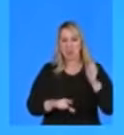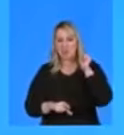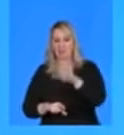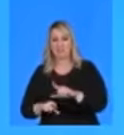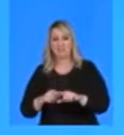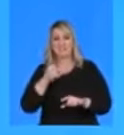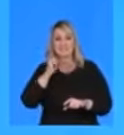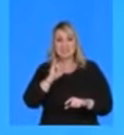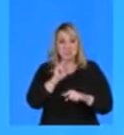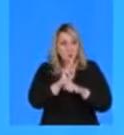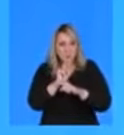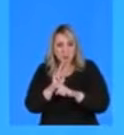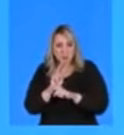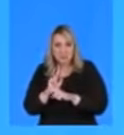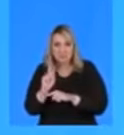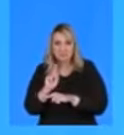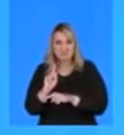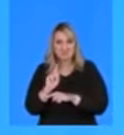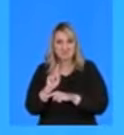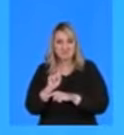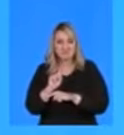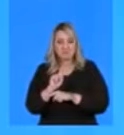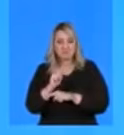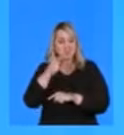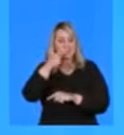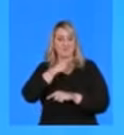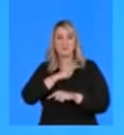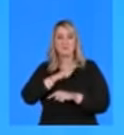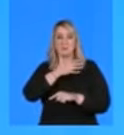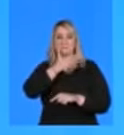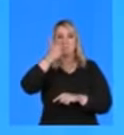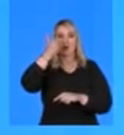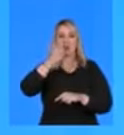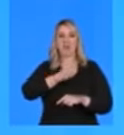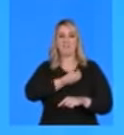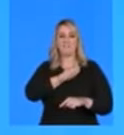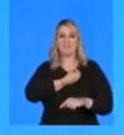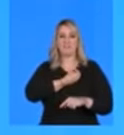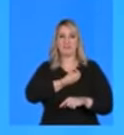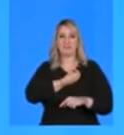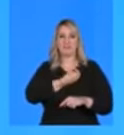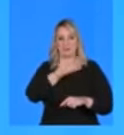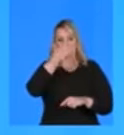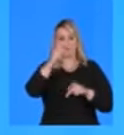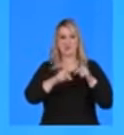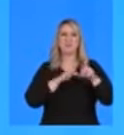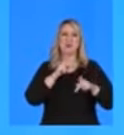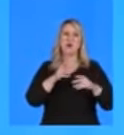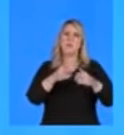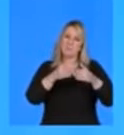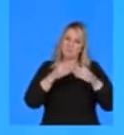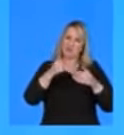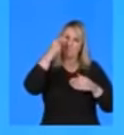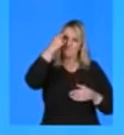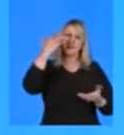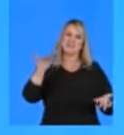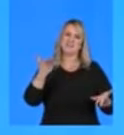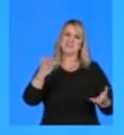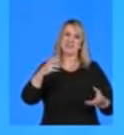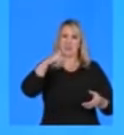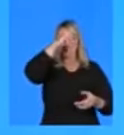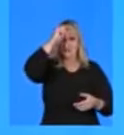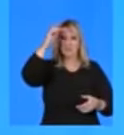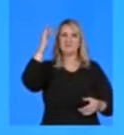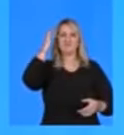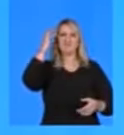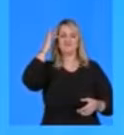gente não cuidar das pessoas a gente não vai melhorar vida dos nossos cidadãos por favor pense nisso Prefeito